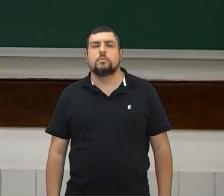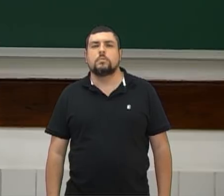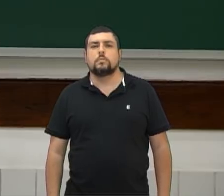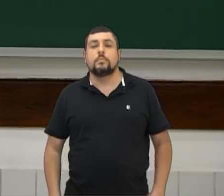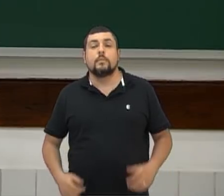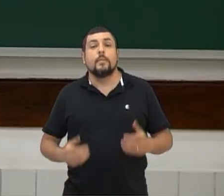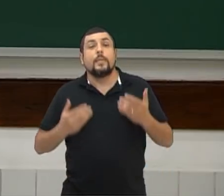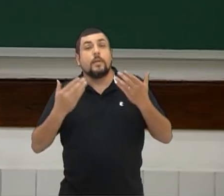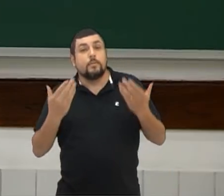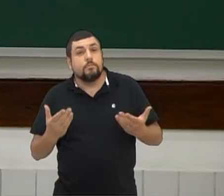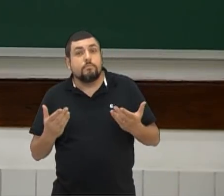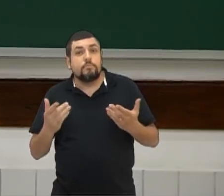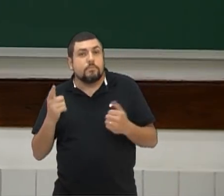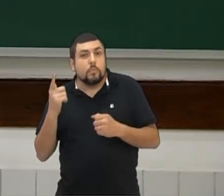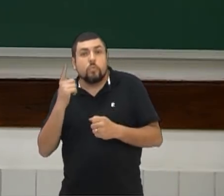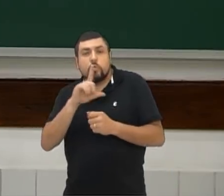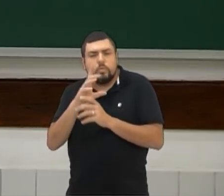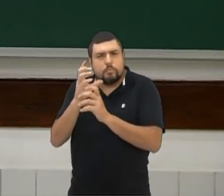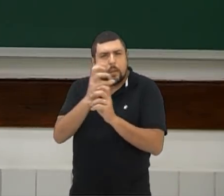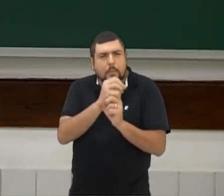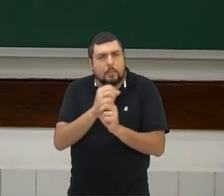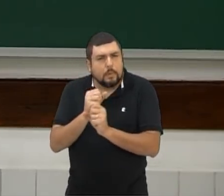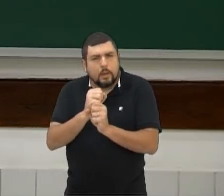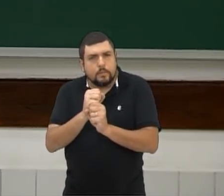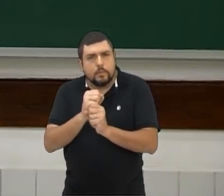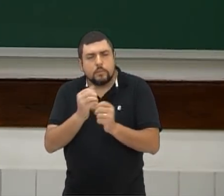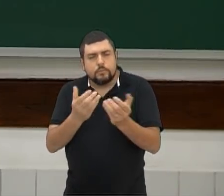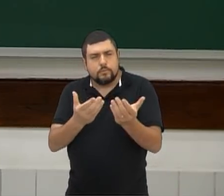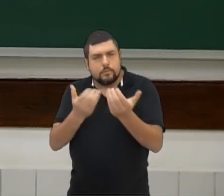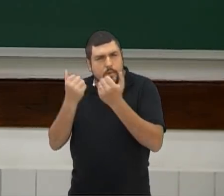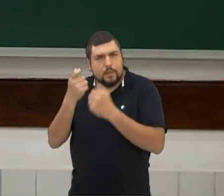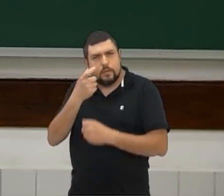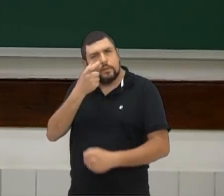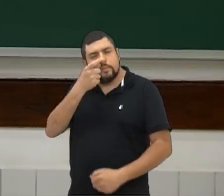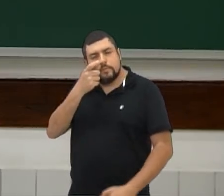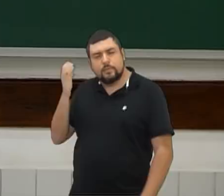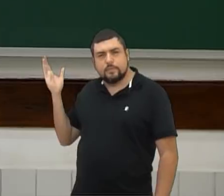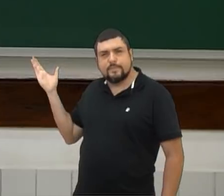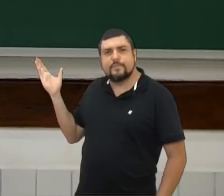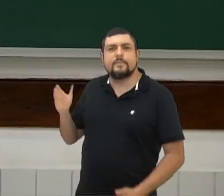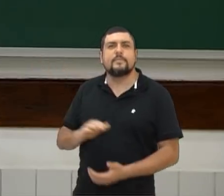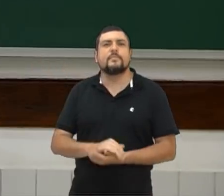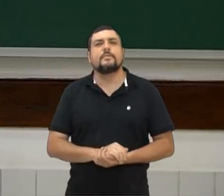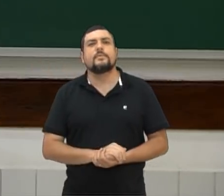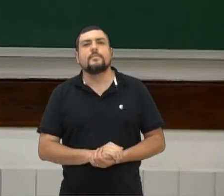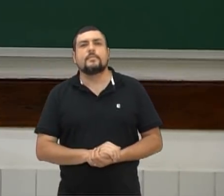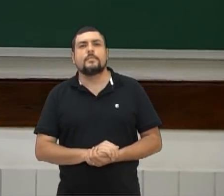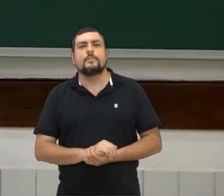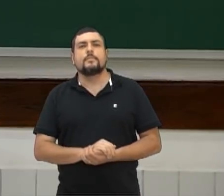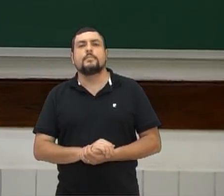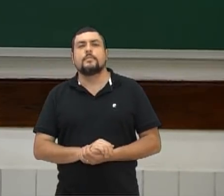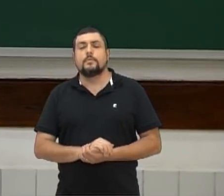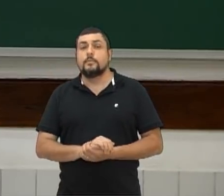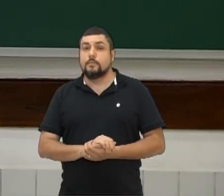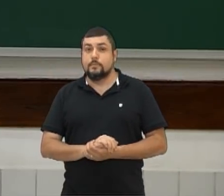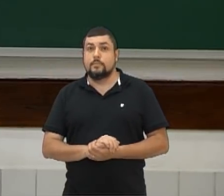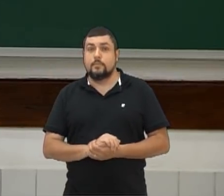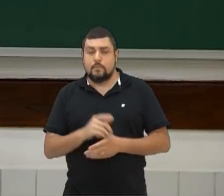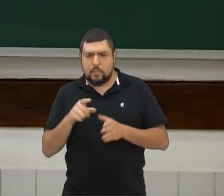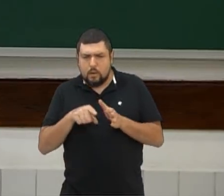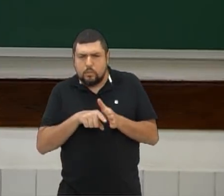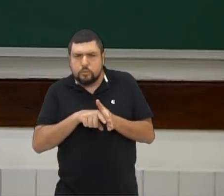Então, alunos, conseguiram identificar? Vem com o professor aqui, vamos verificar aqui na tela. Veja, uma